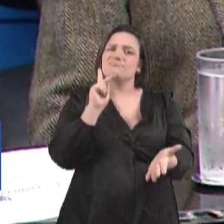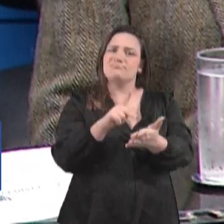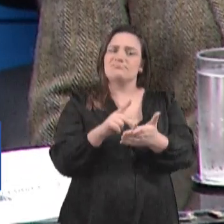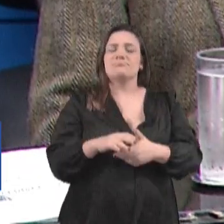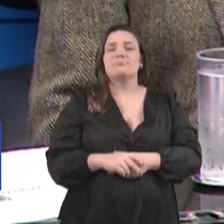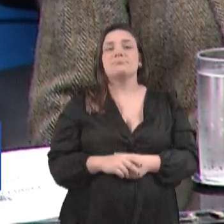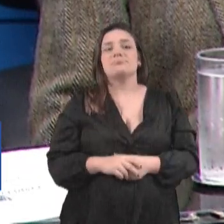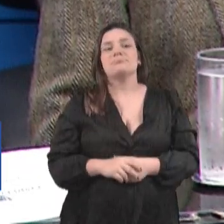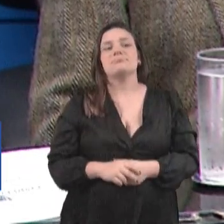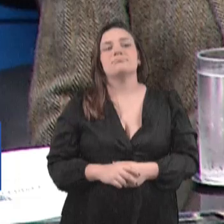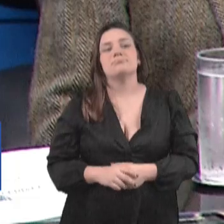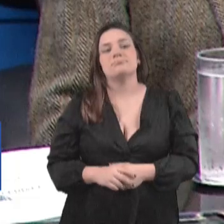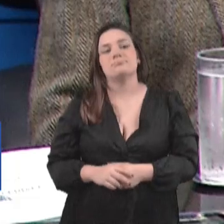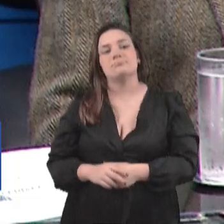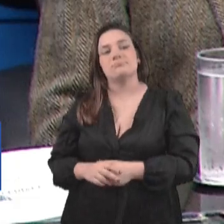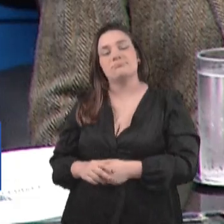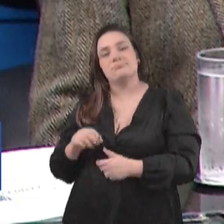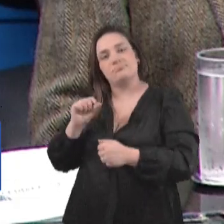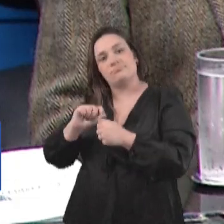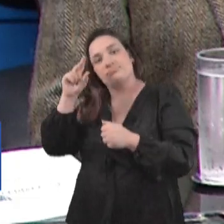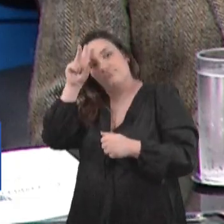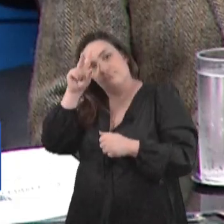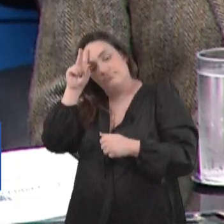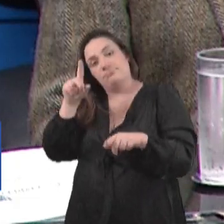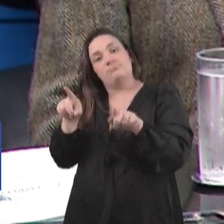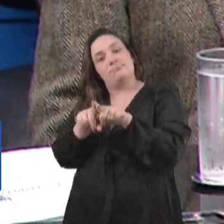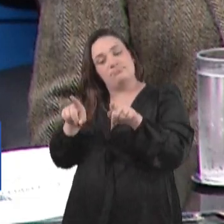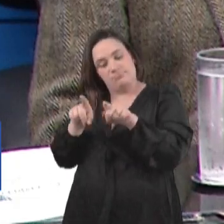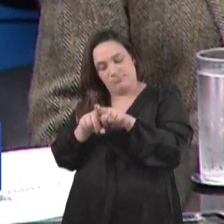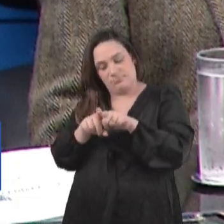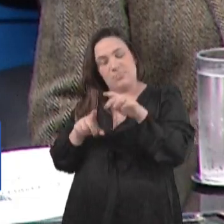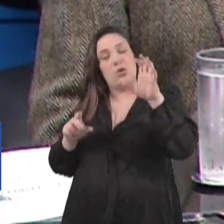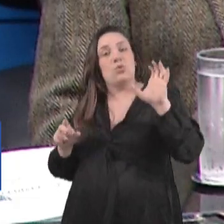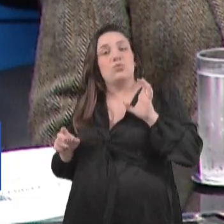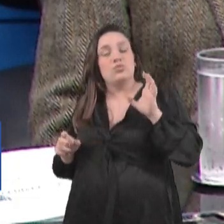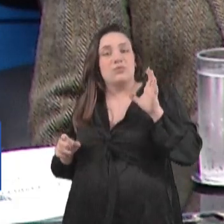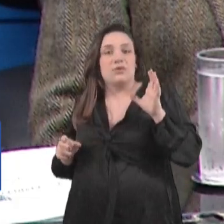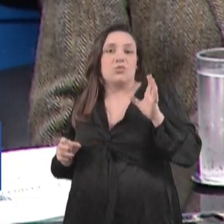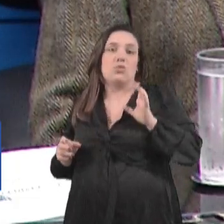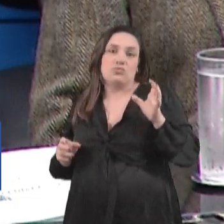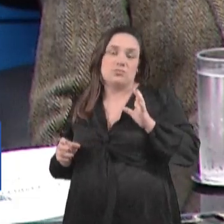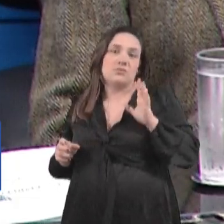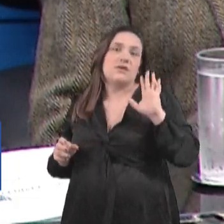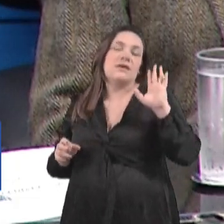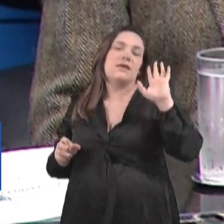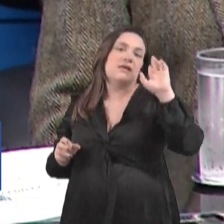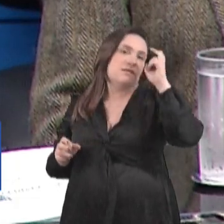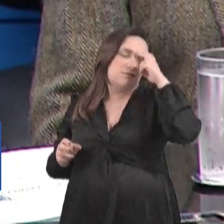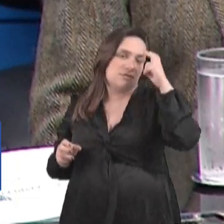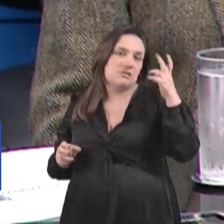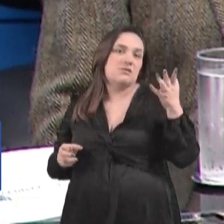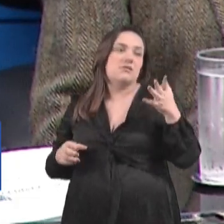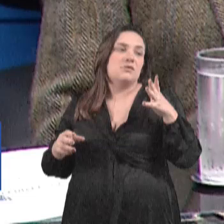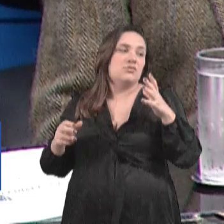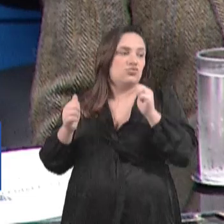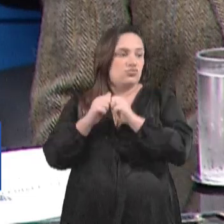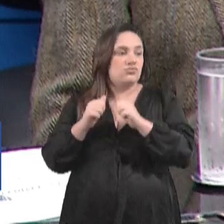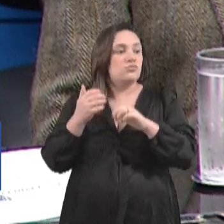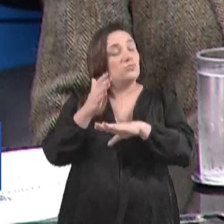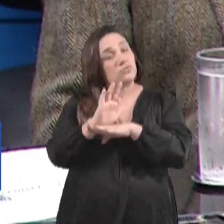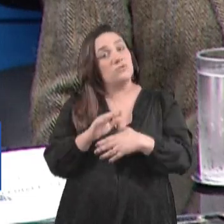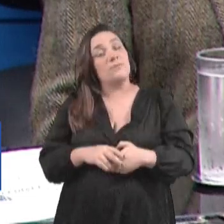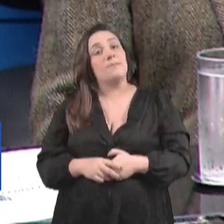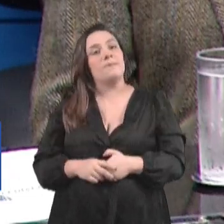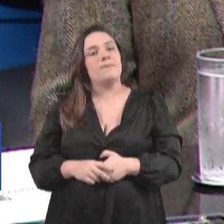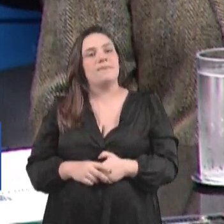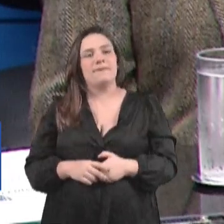decisivamente para a construção da história e o enriquecimento da cultura de Mato Grosso do Sul. E não poderia